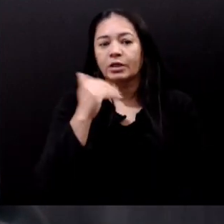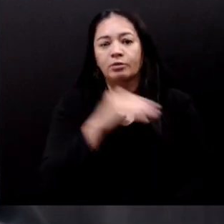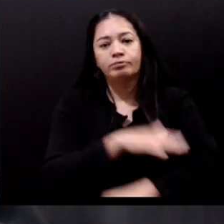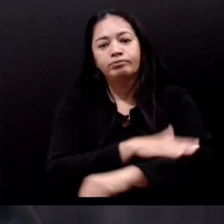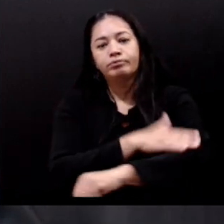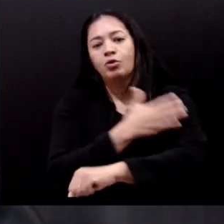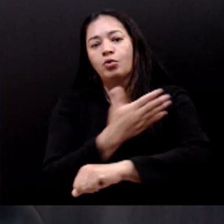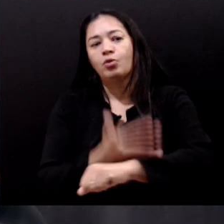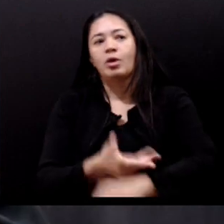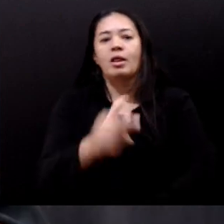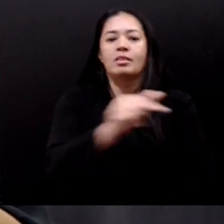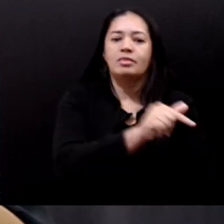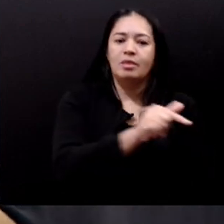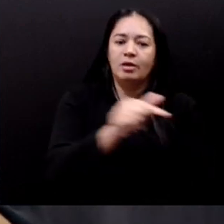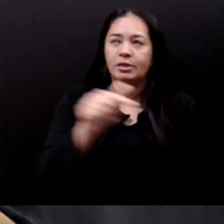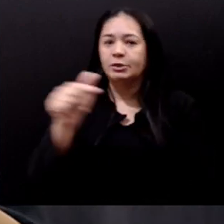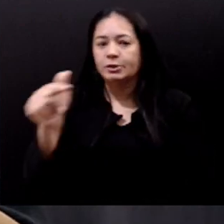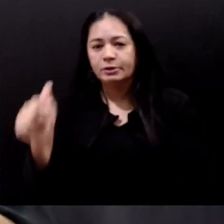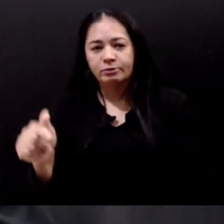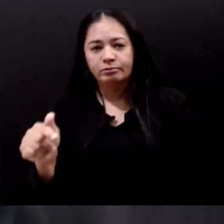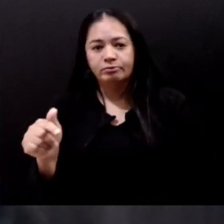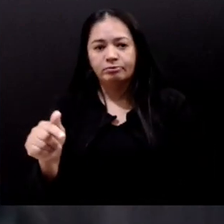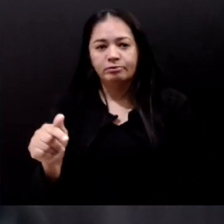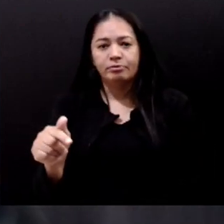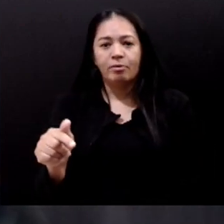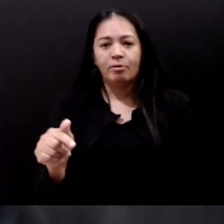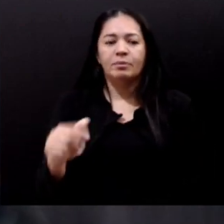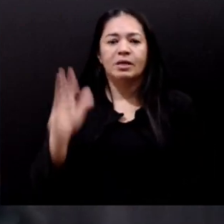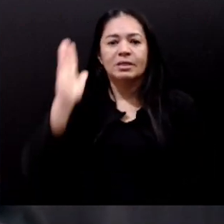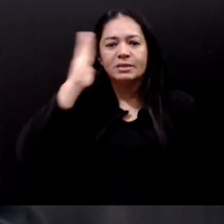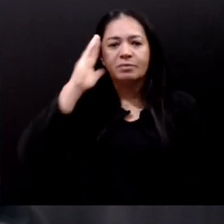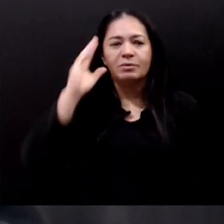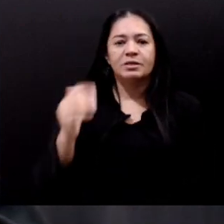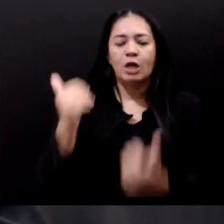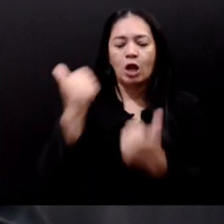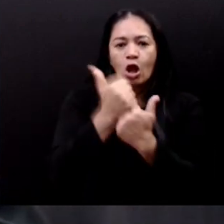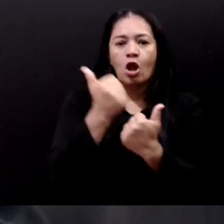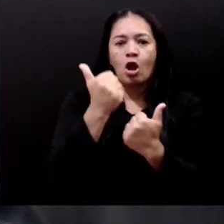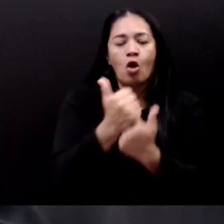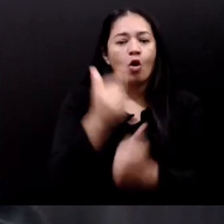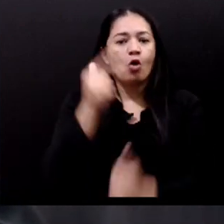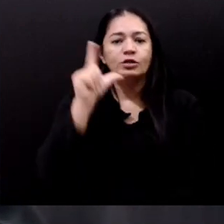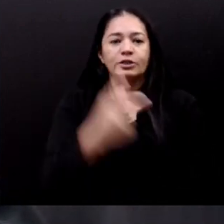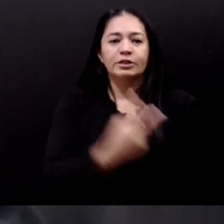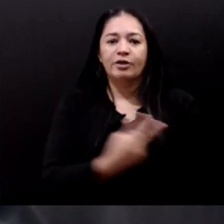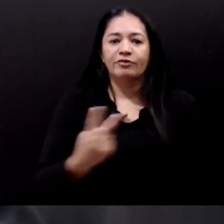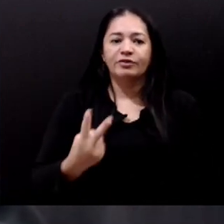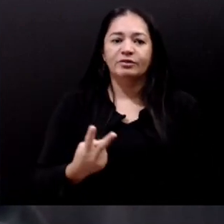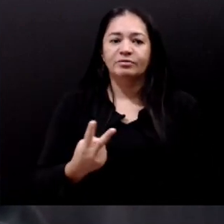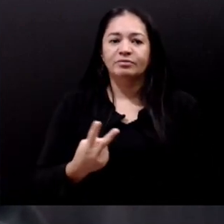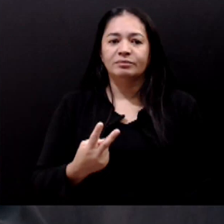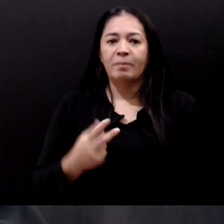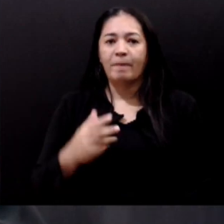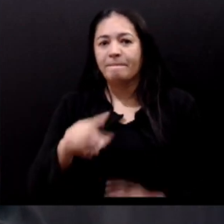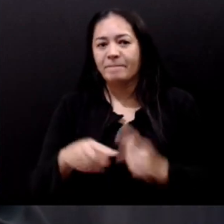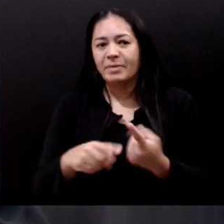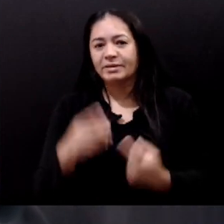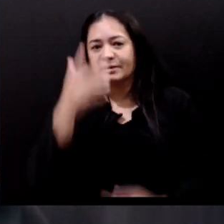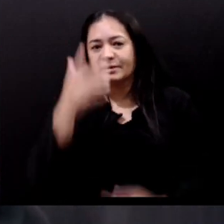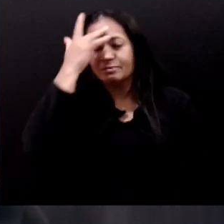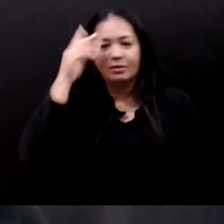que ela come no dia a dia para ver se ela está conseguindo suprir todos esses nutrientes. E geralmente as pessoas não têm essa visão, Uhum.